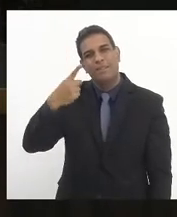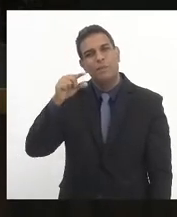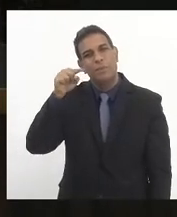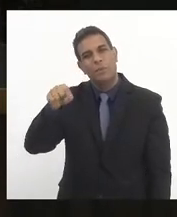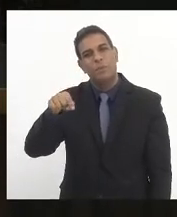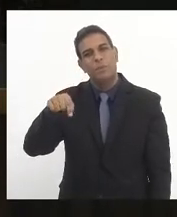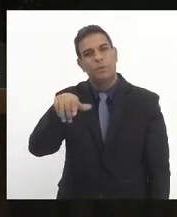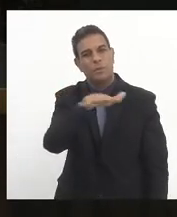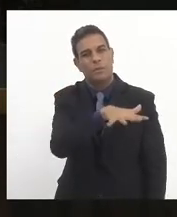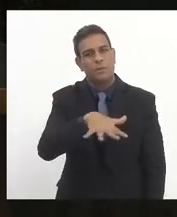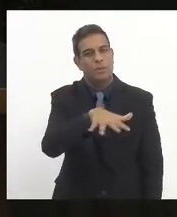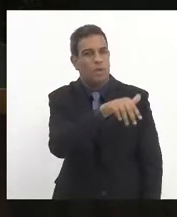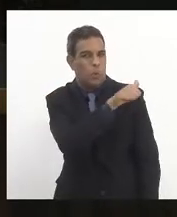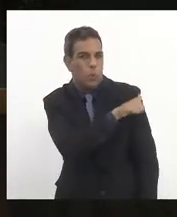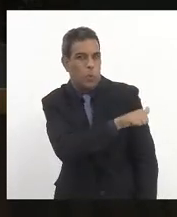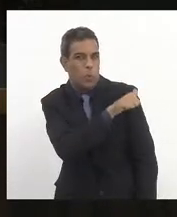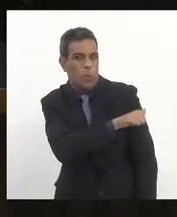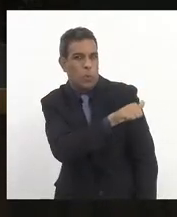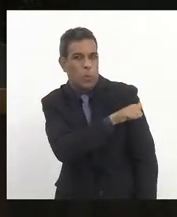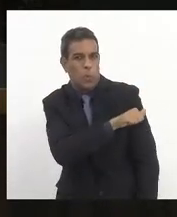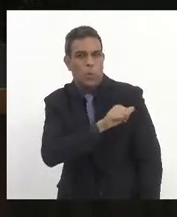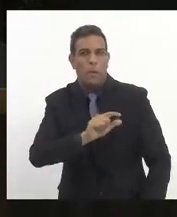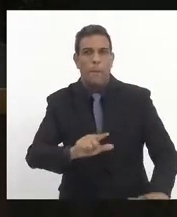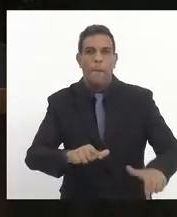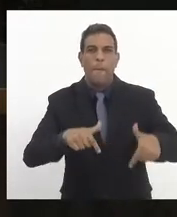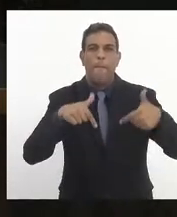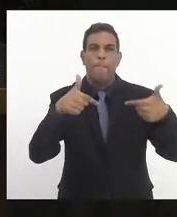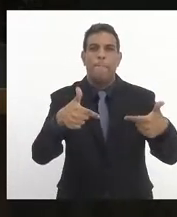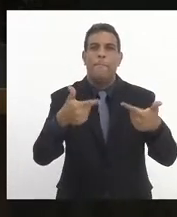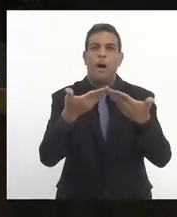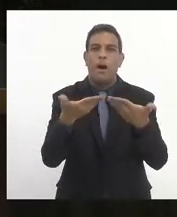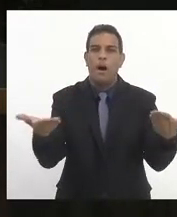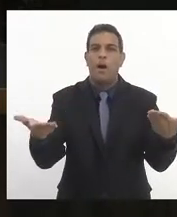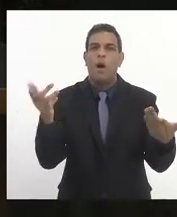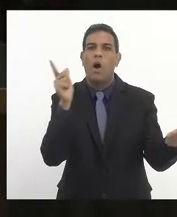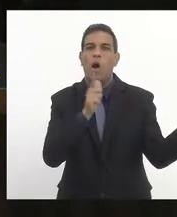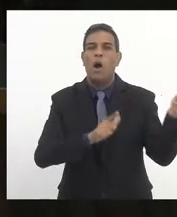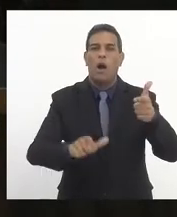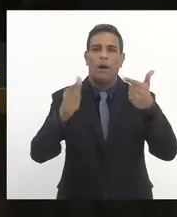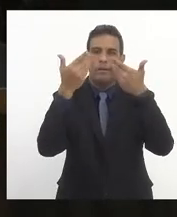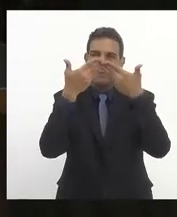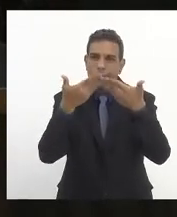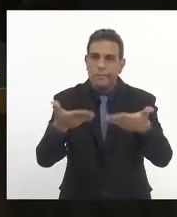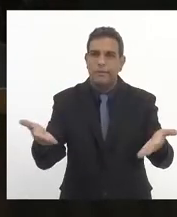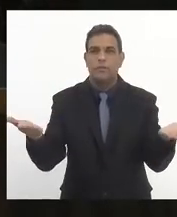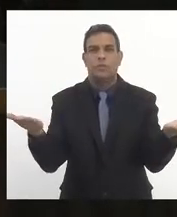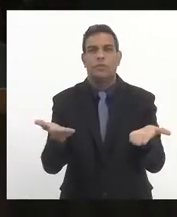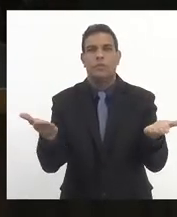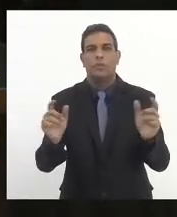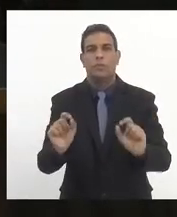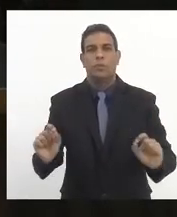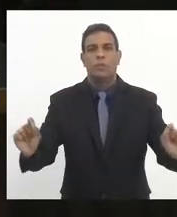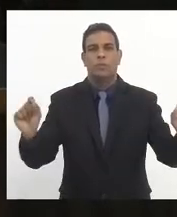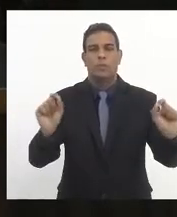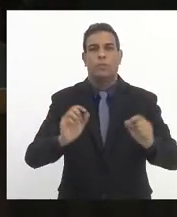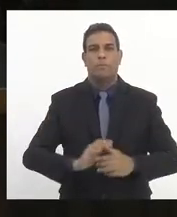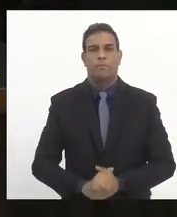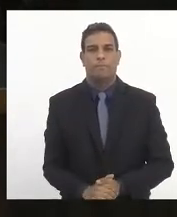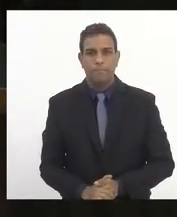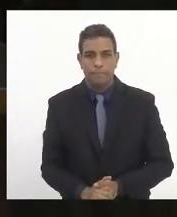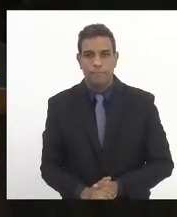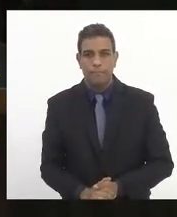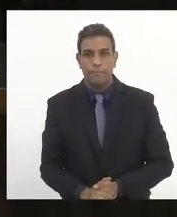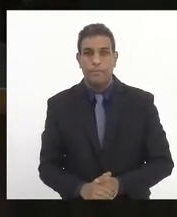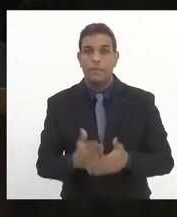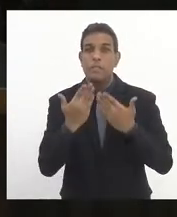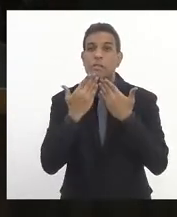acho que o Rio de Janeiro só tem a ganhar com os nossos trabalhos. E o Rio Grande do Sul já está aí querendo também,